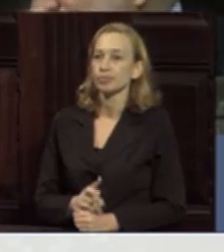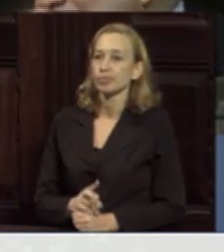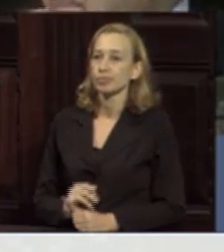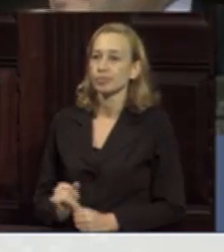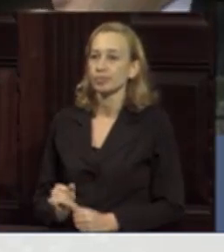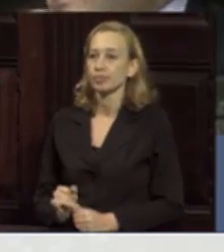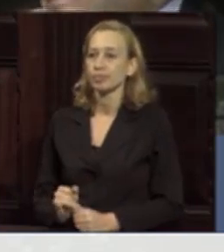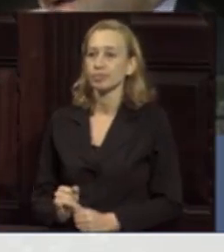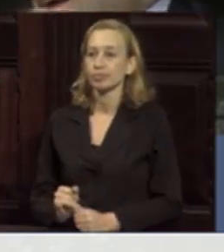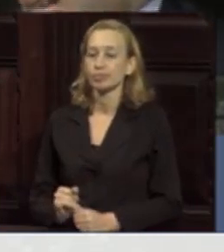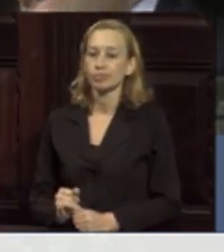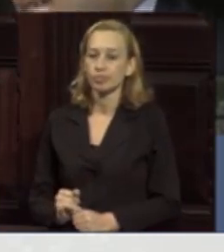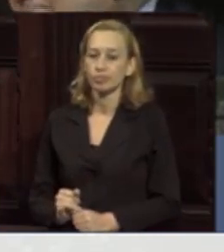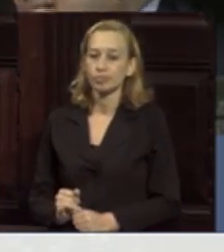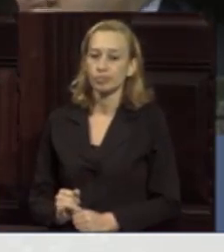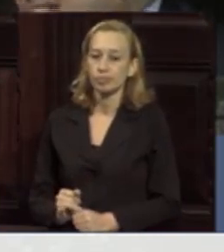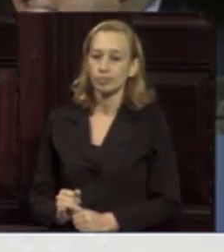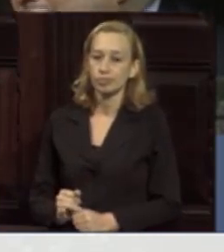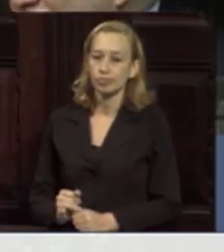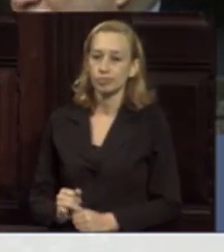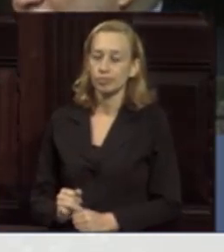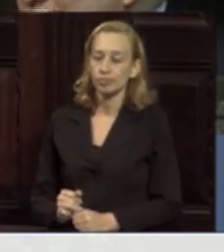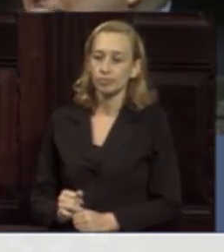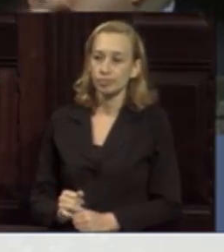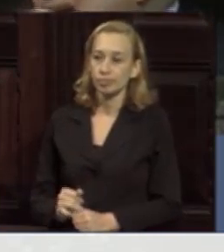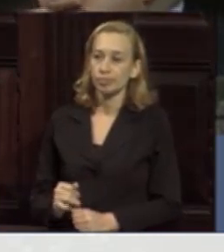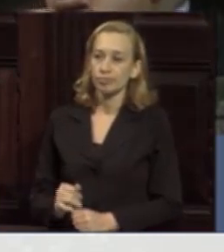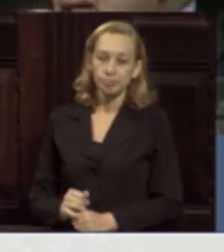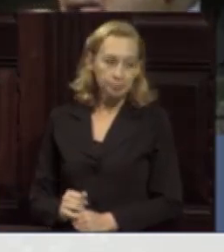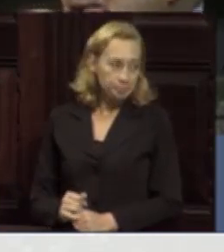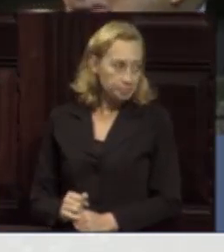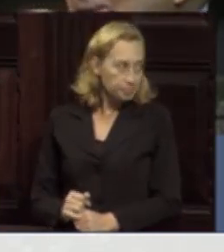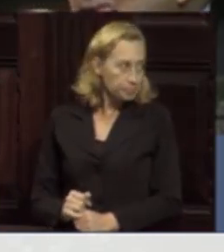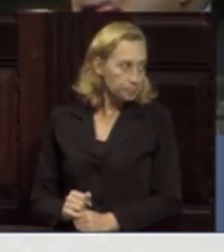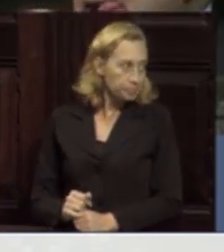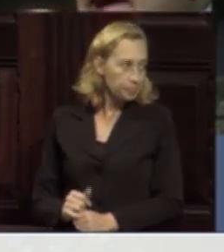autógrafo. Em segunda discussão, redação do vencido, projeto de lei